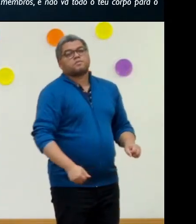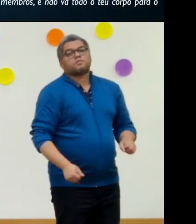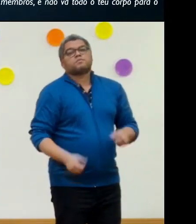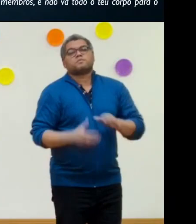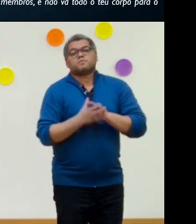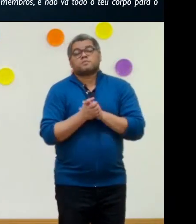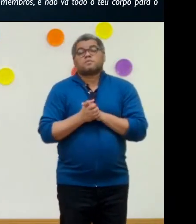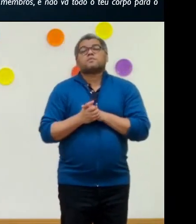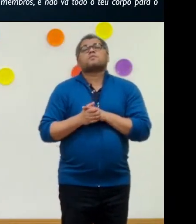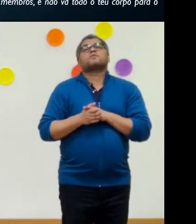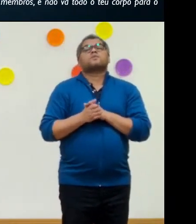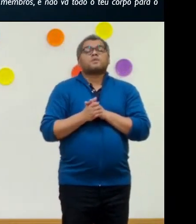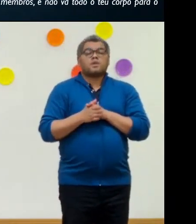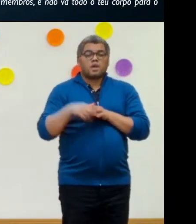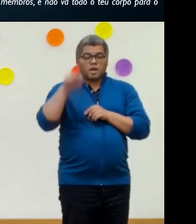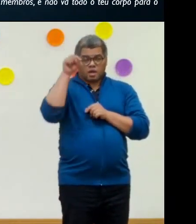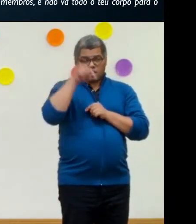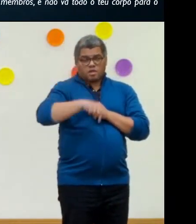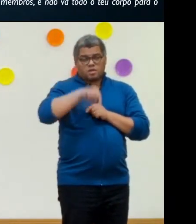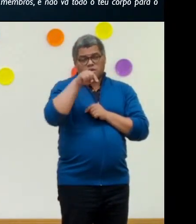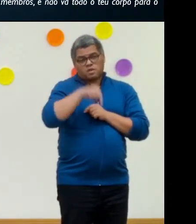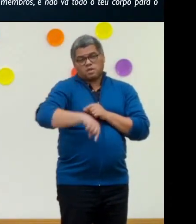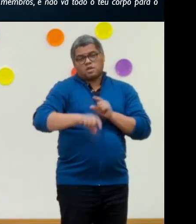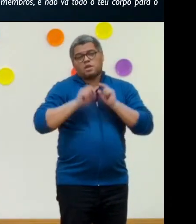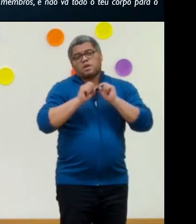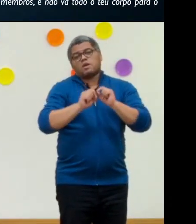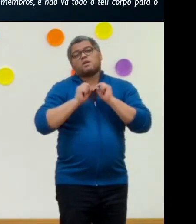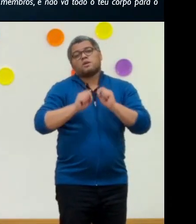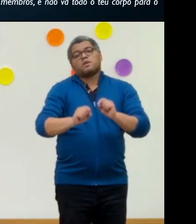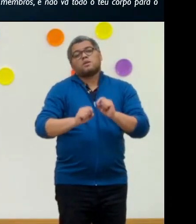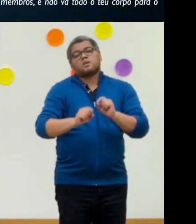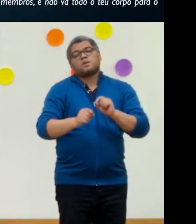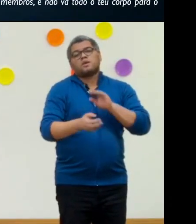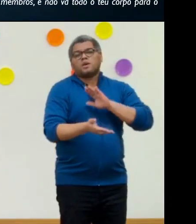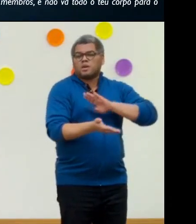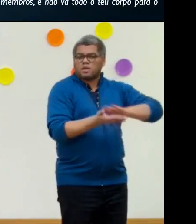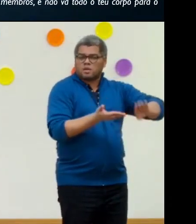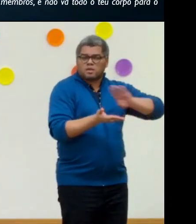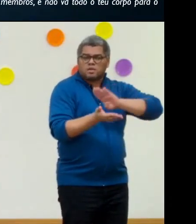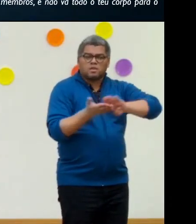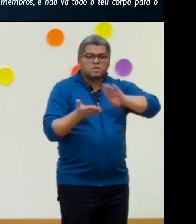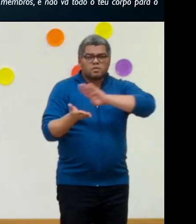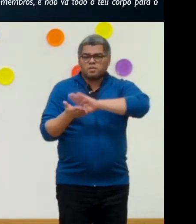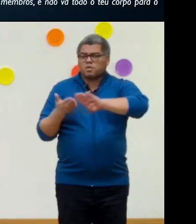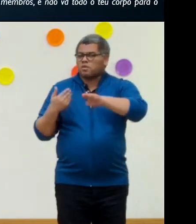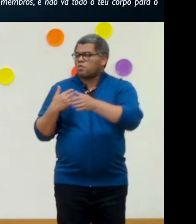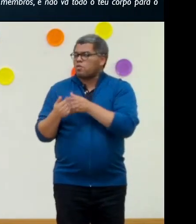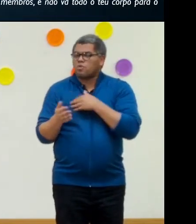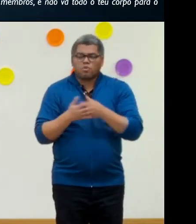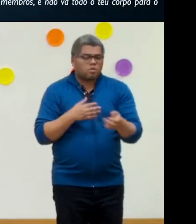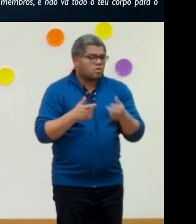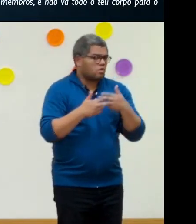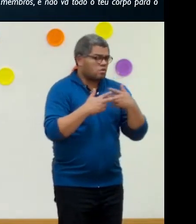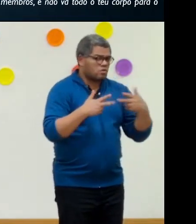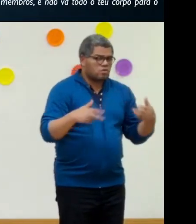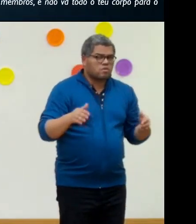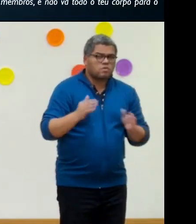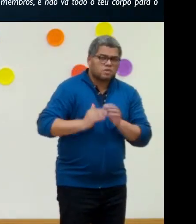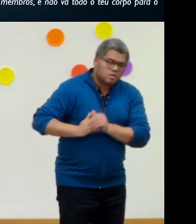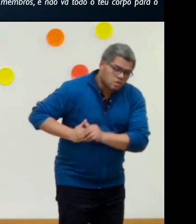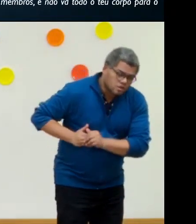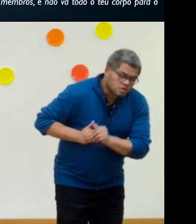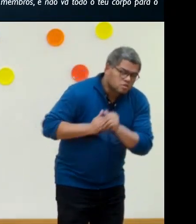Seja radical. O ponto aqui é que elimine, pessoal, qualquer coisa que te induza a isso.